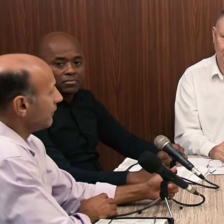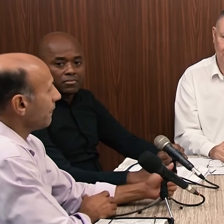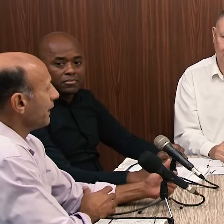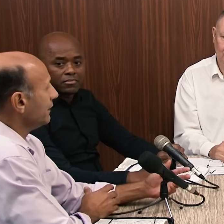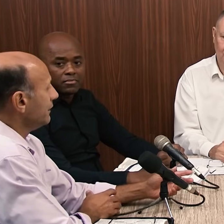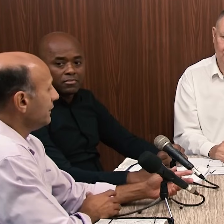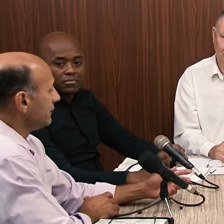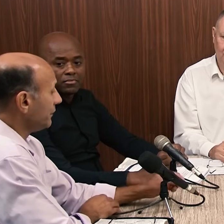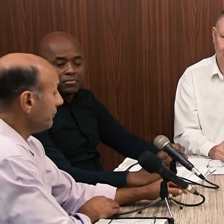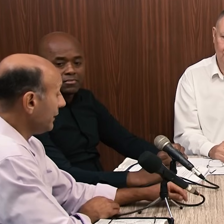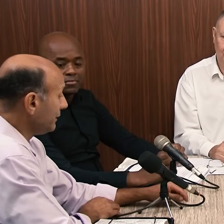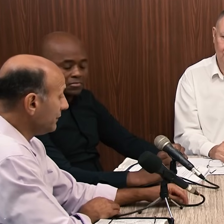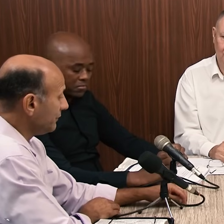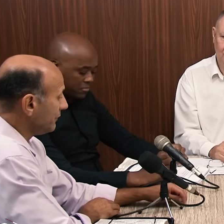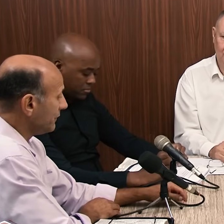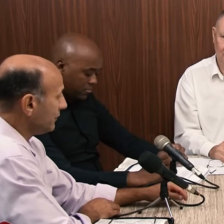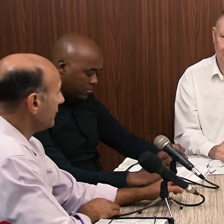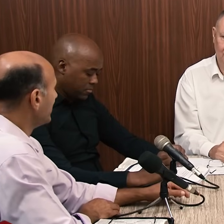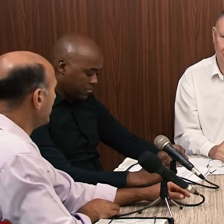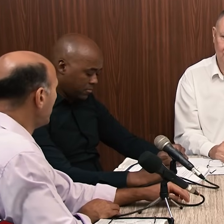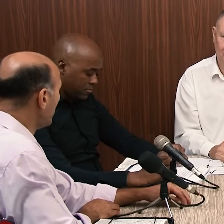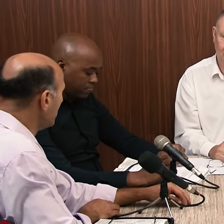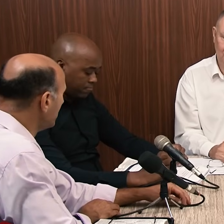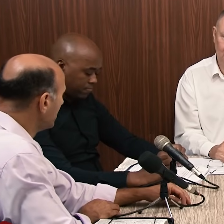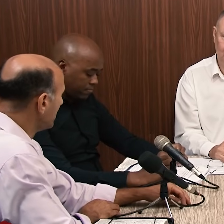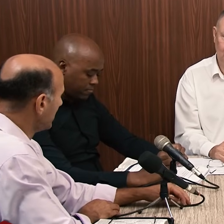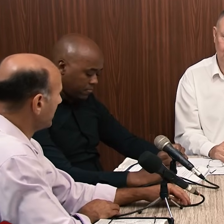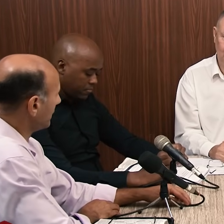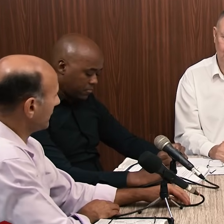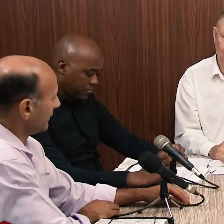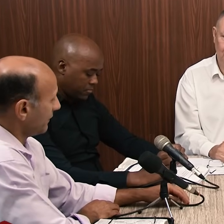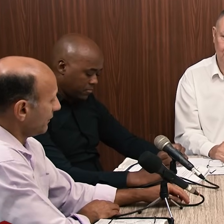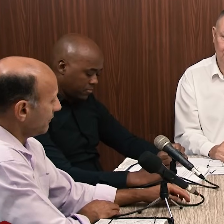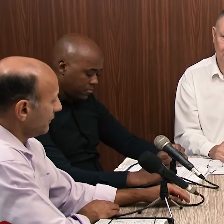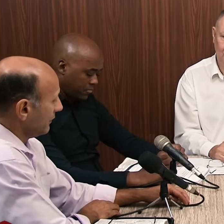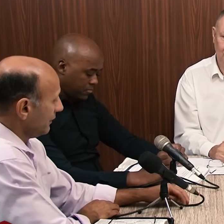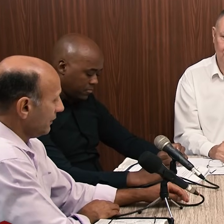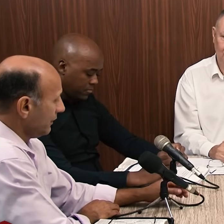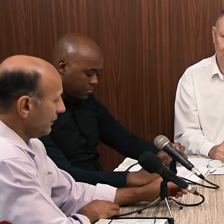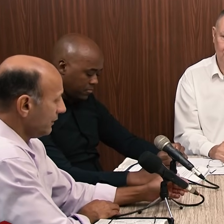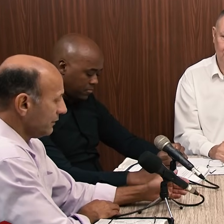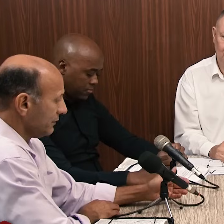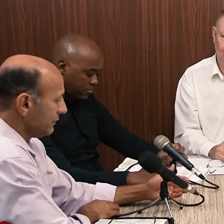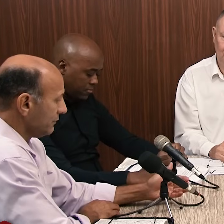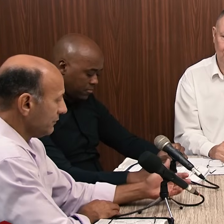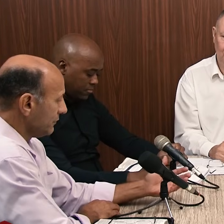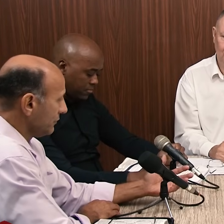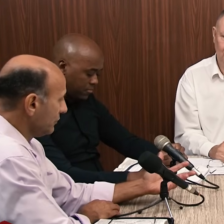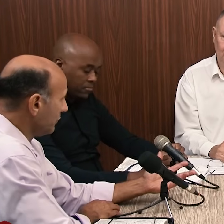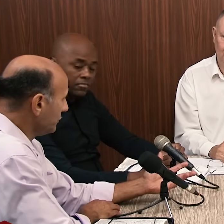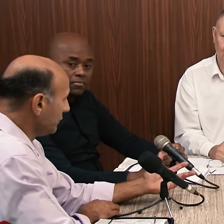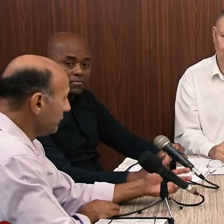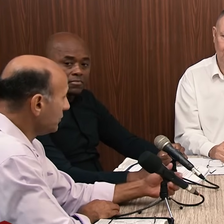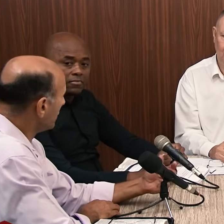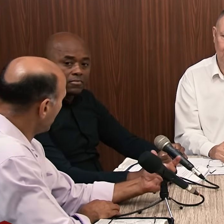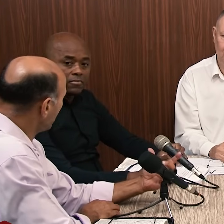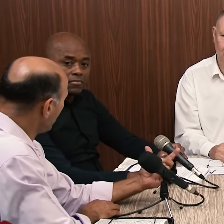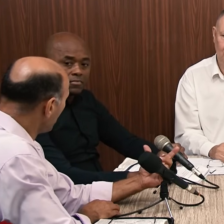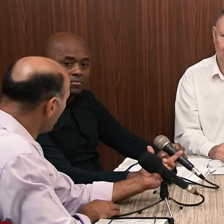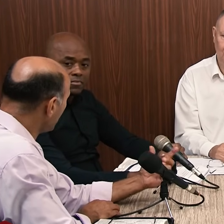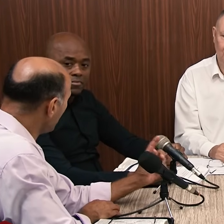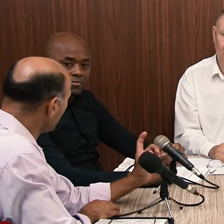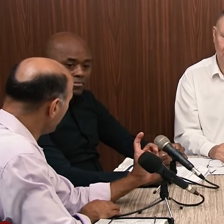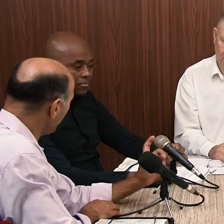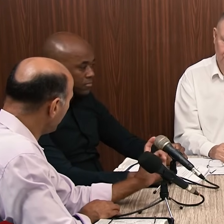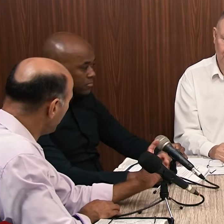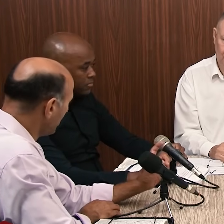espiritual e também no material. Aquilo que é material. Se os irmãos me permitem,